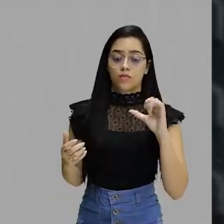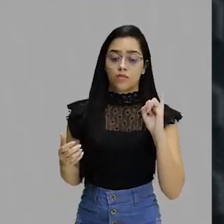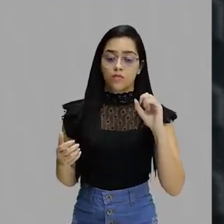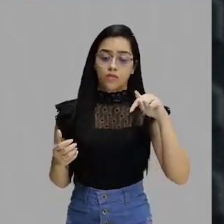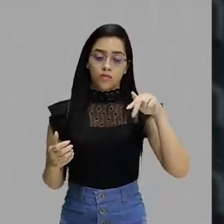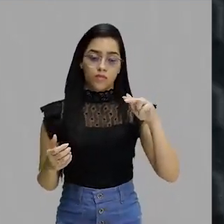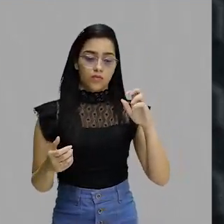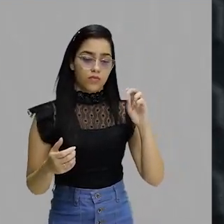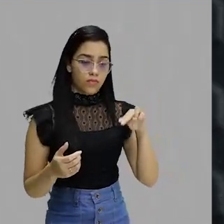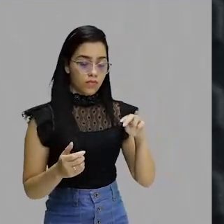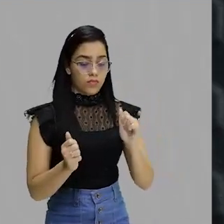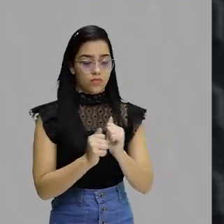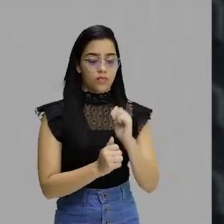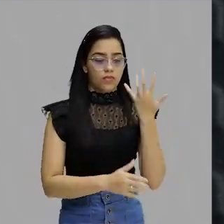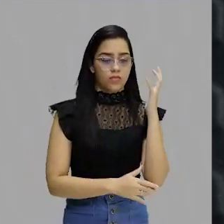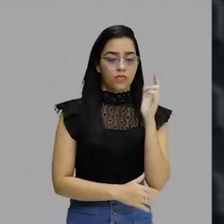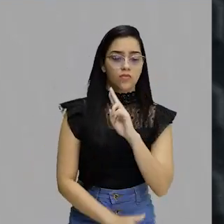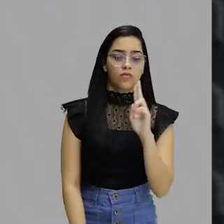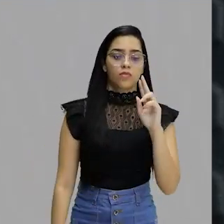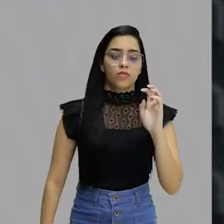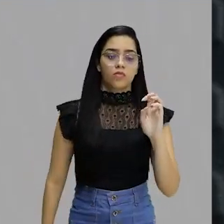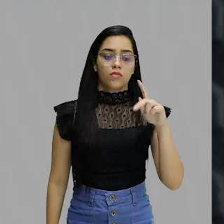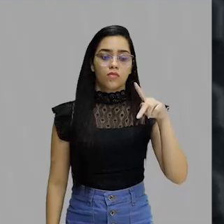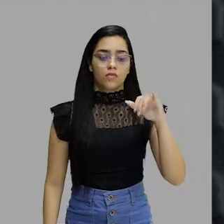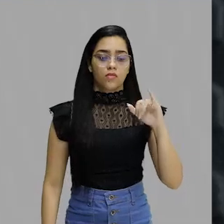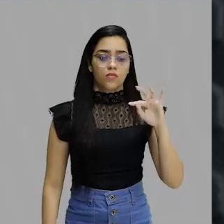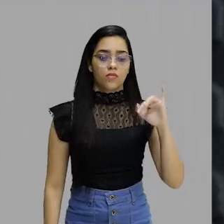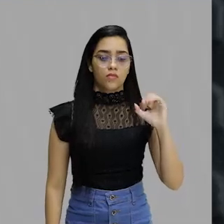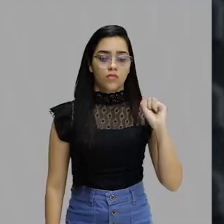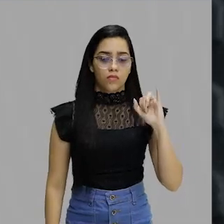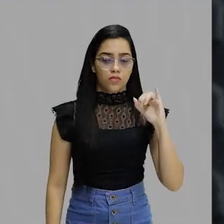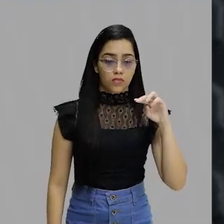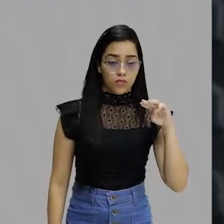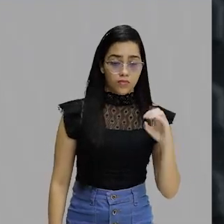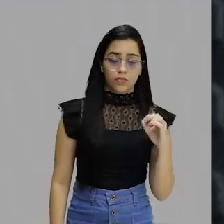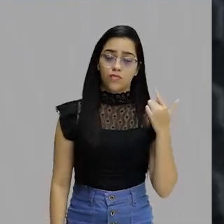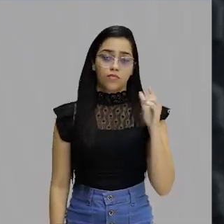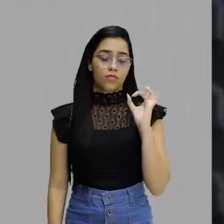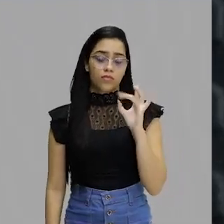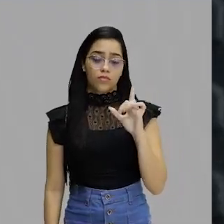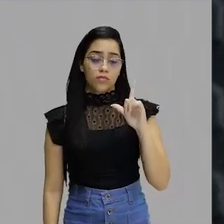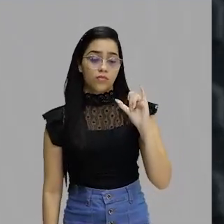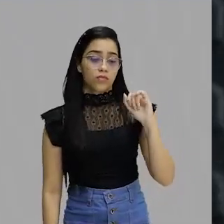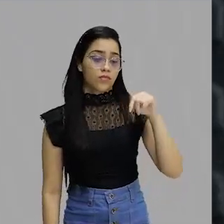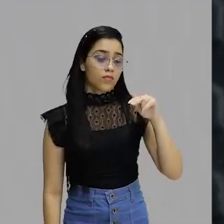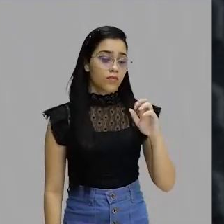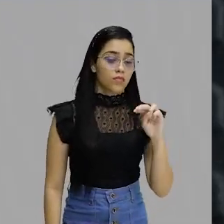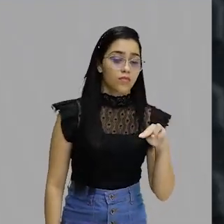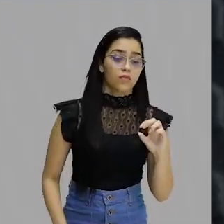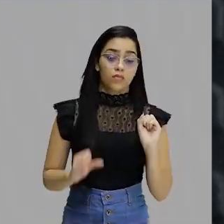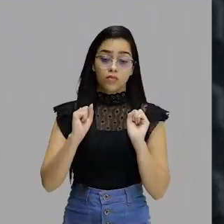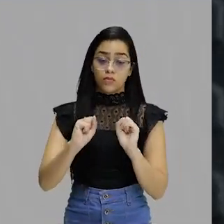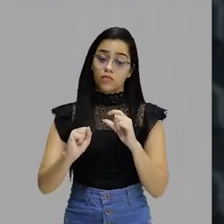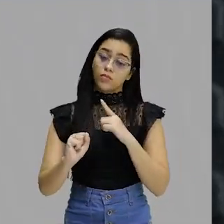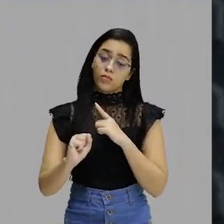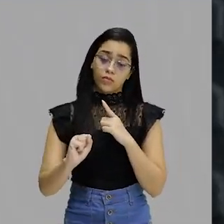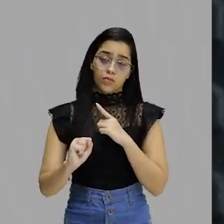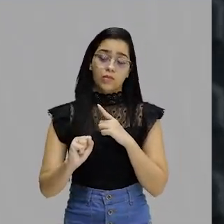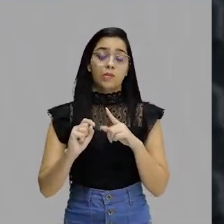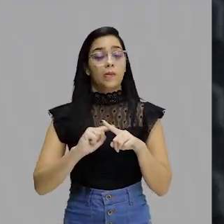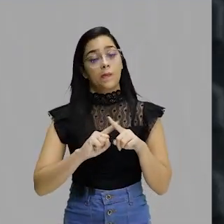e a árvore é epifitismo. Inclusive, não apenas os líquens podem promover o